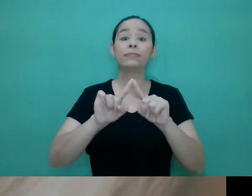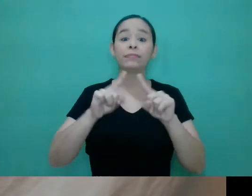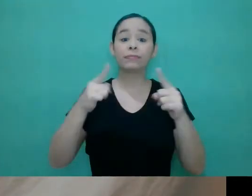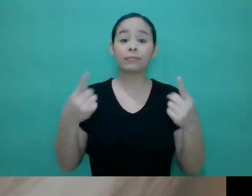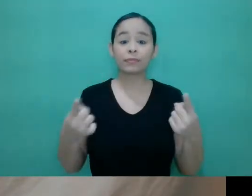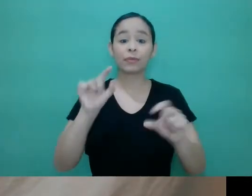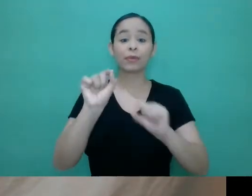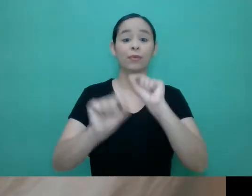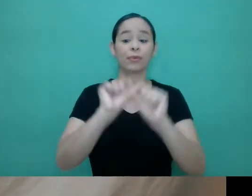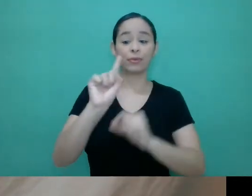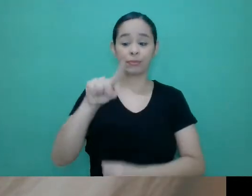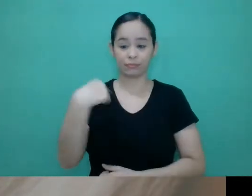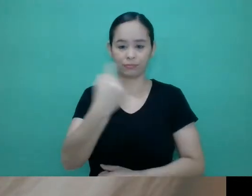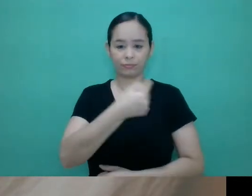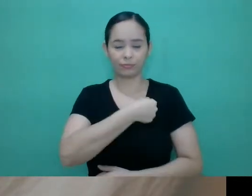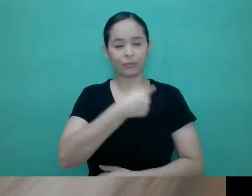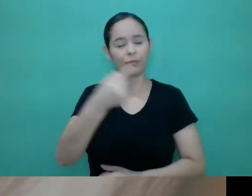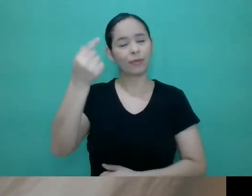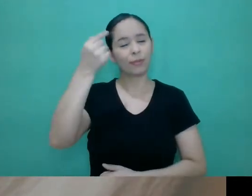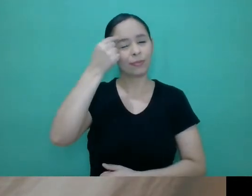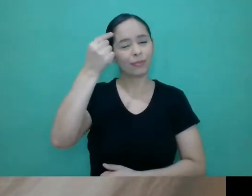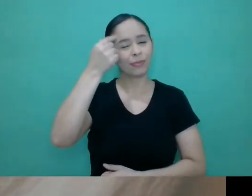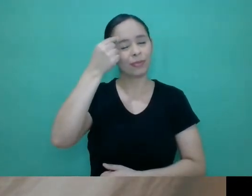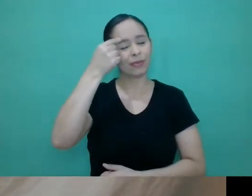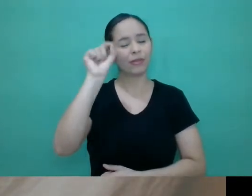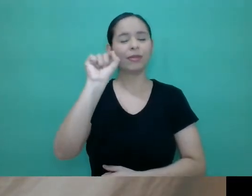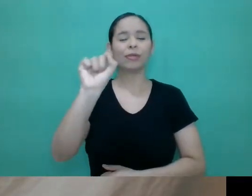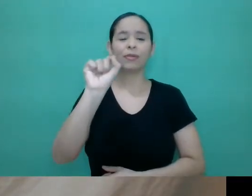Mas aí a gente pode também pensar em